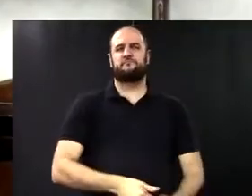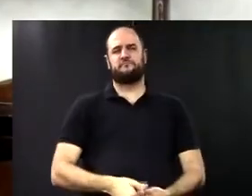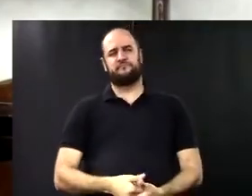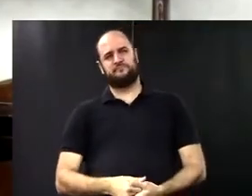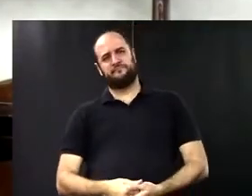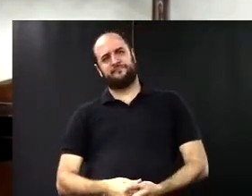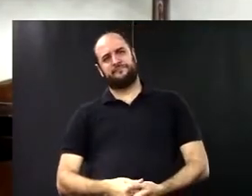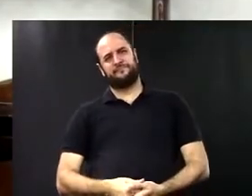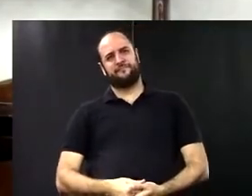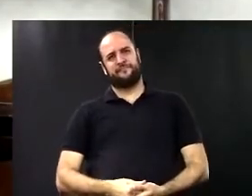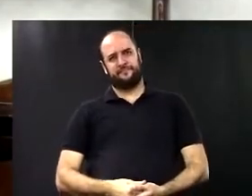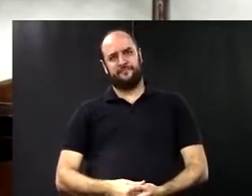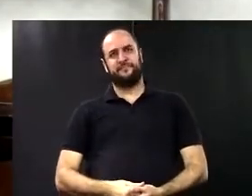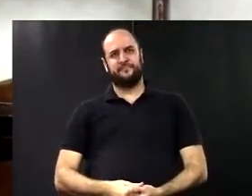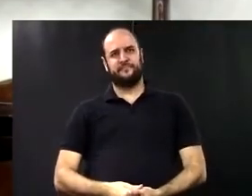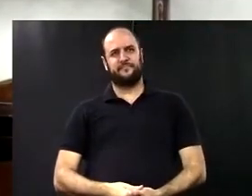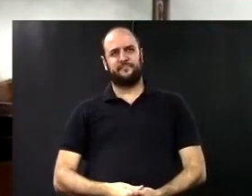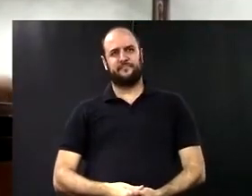Tem que derramar sangue?